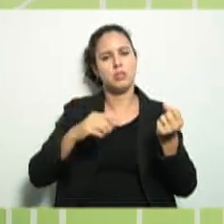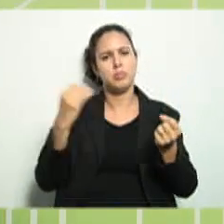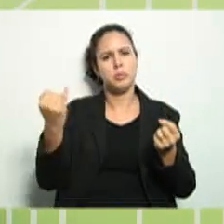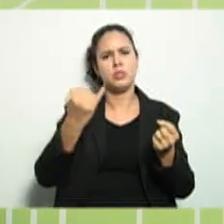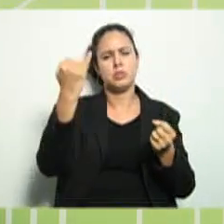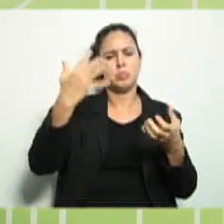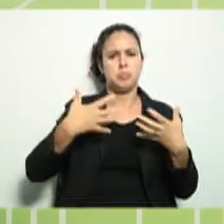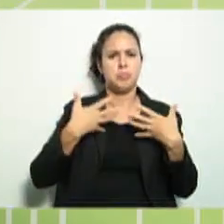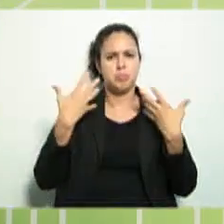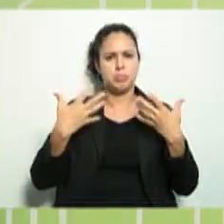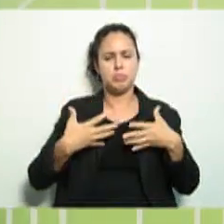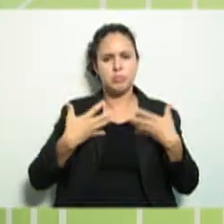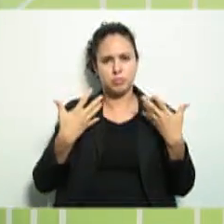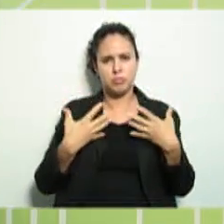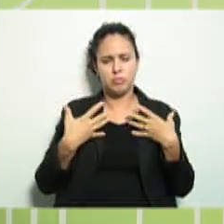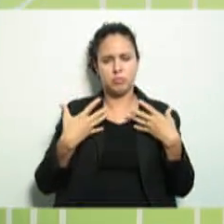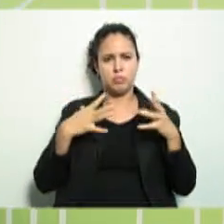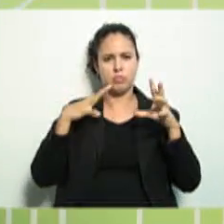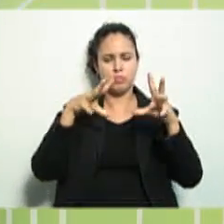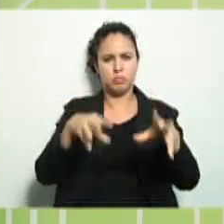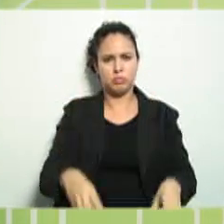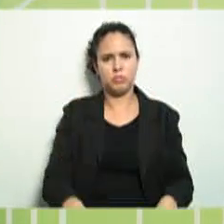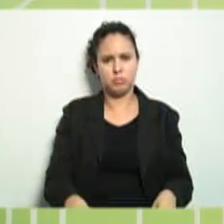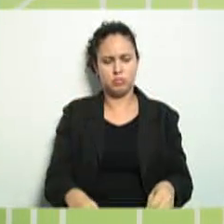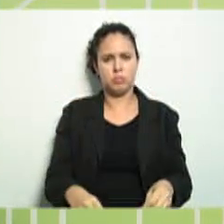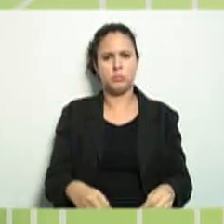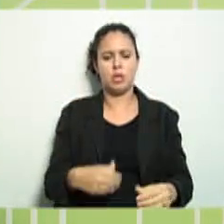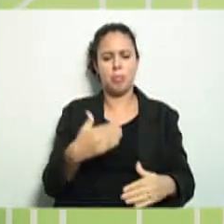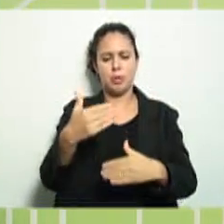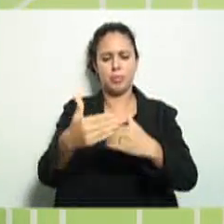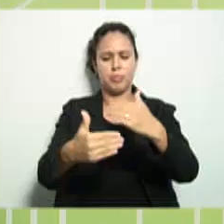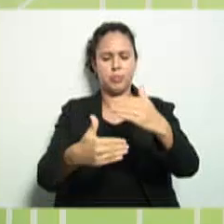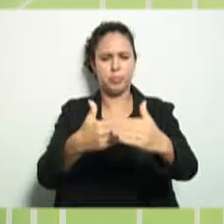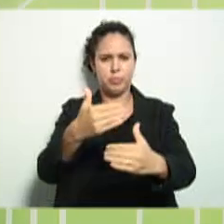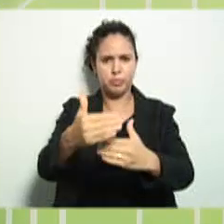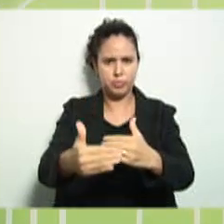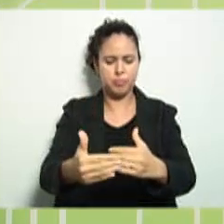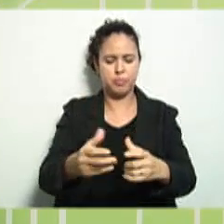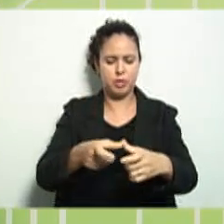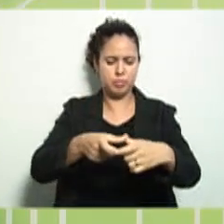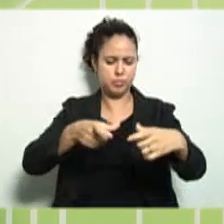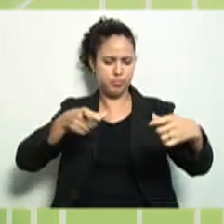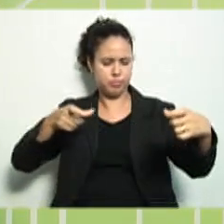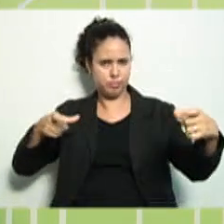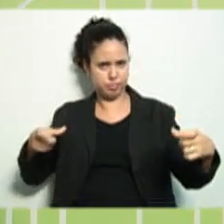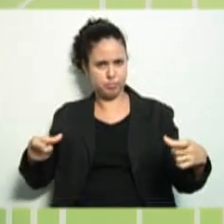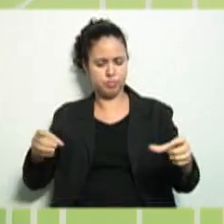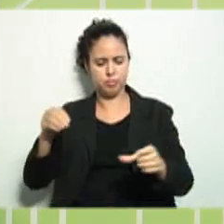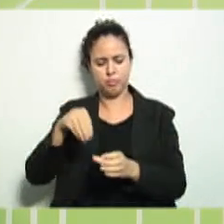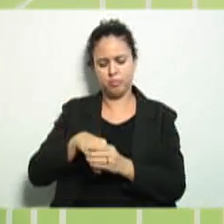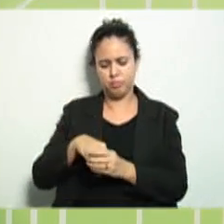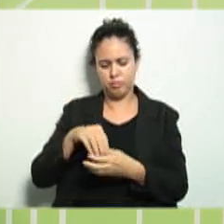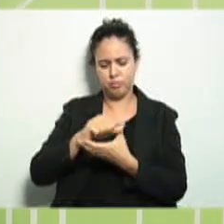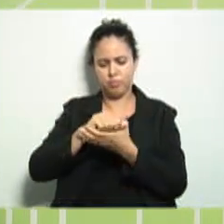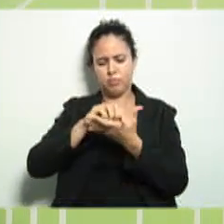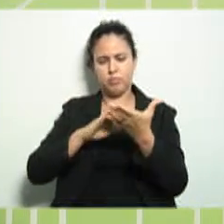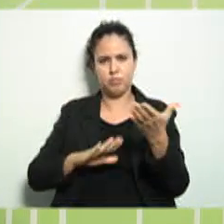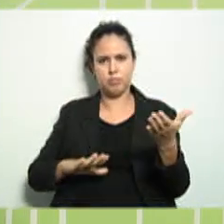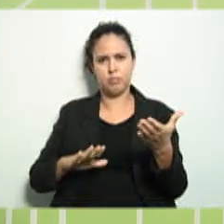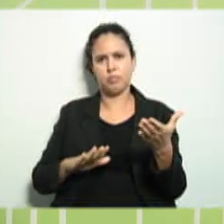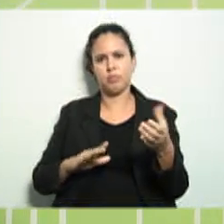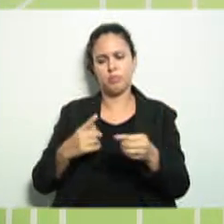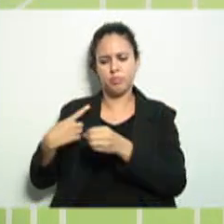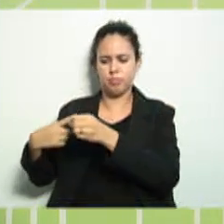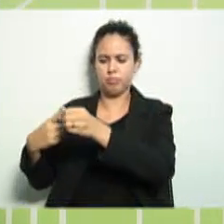que é motivar ao aumento, o desenvolvimento e a diversificação dessa atividade agrícola, dessa